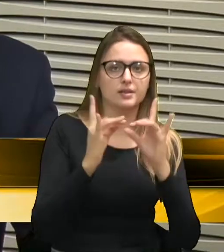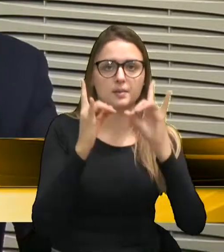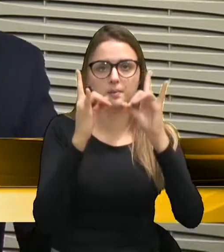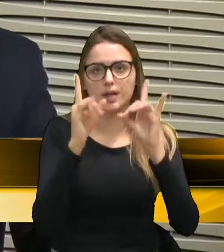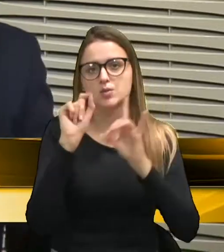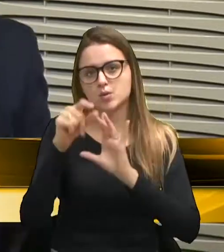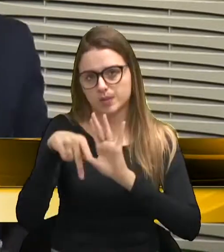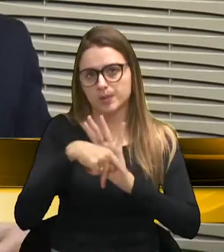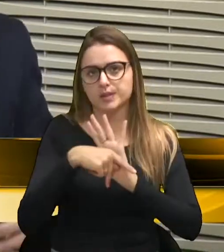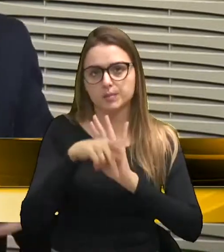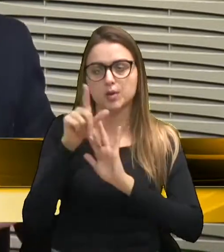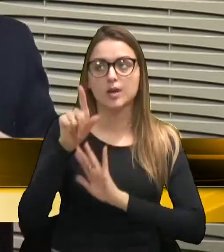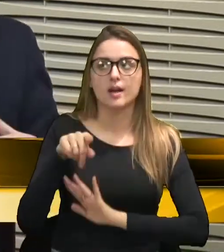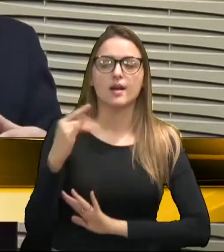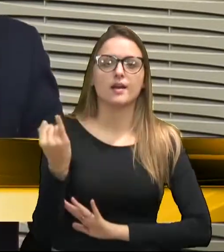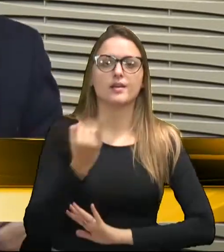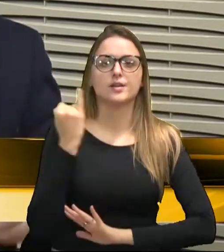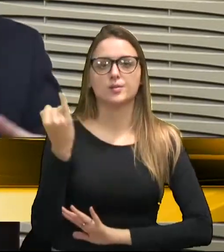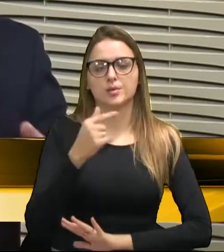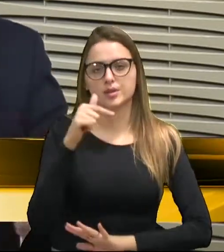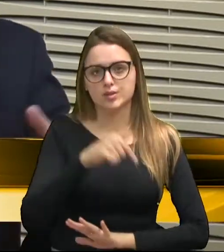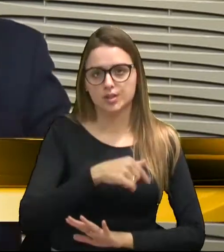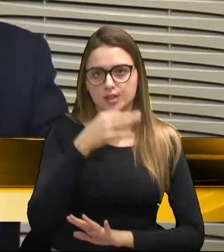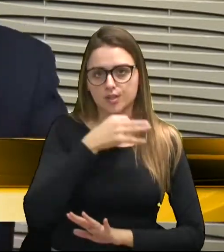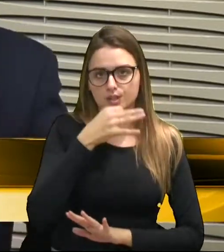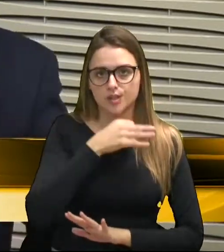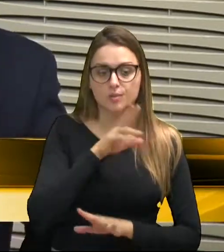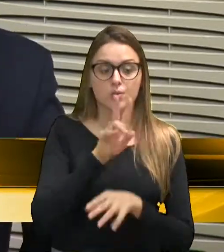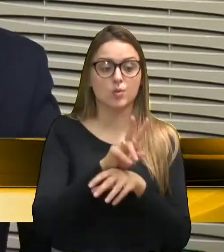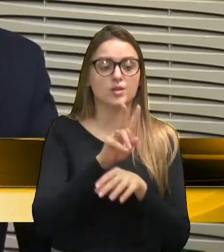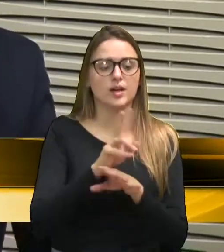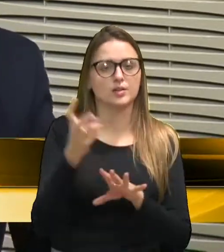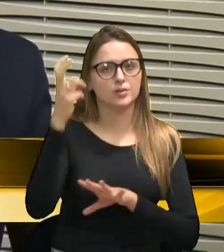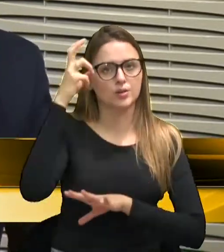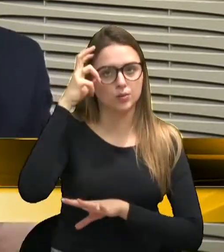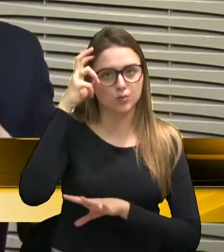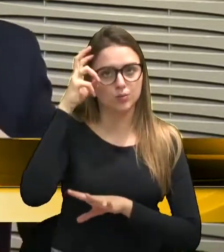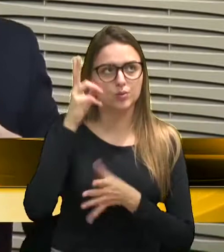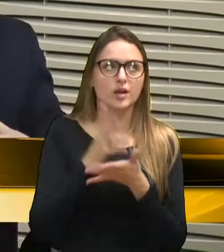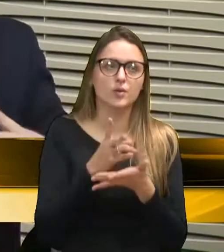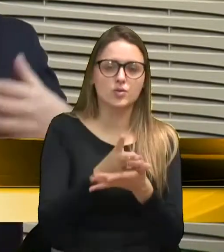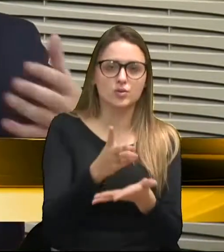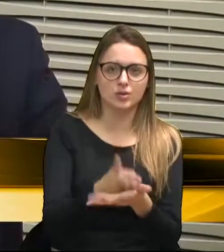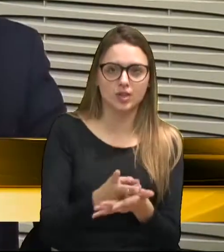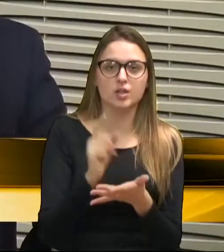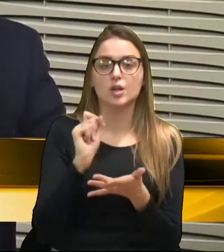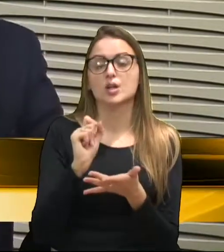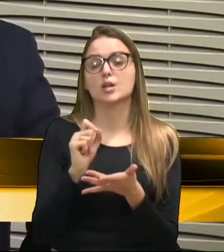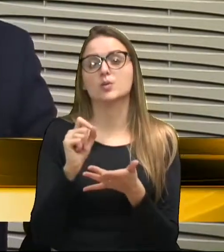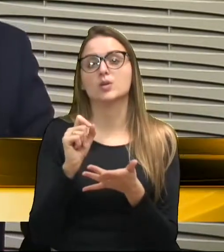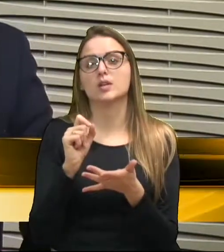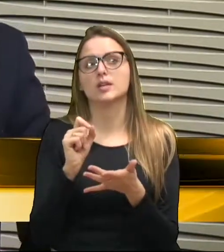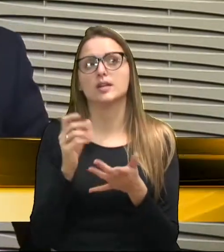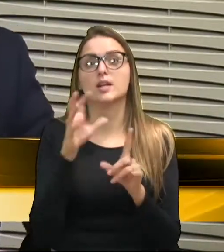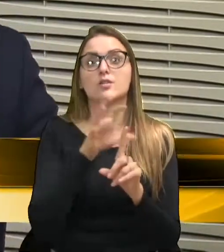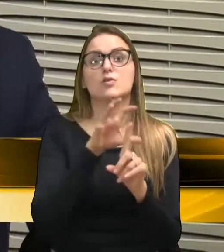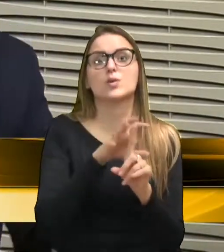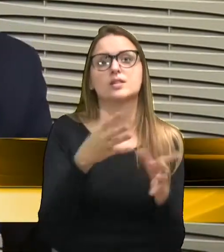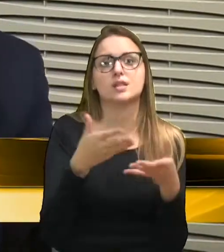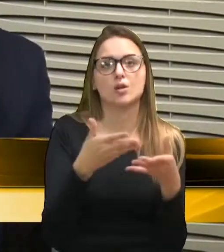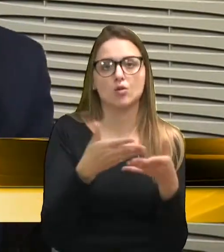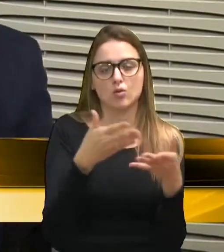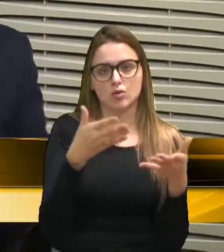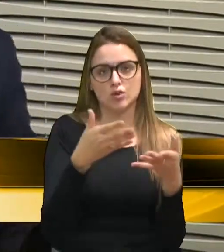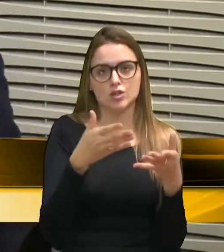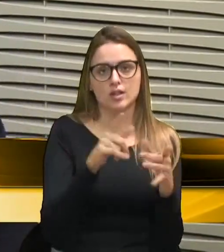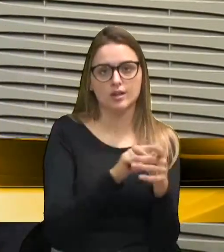para a cidade de Caxias do Sul, para a preservação da cultura, da história, do turismo da cidade, e o que impacta isso no município nos dias de hoje, até para nos